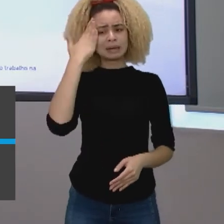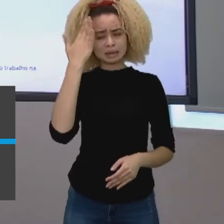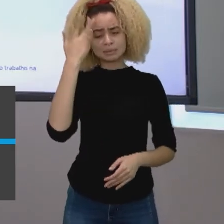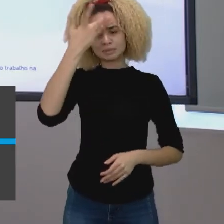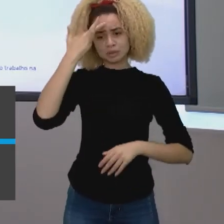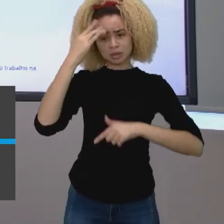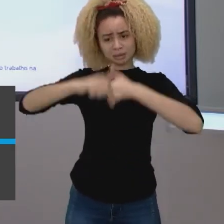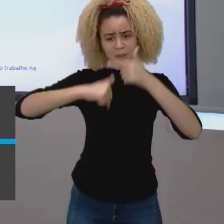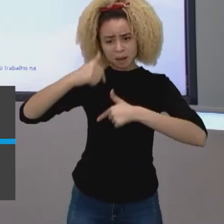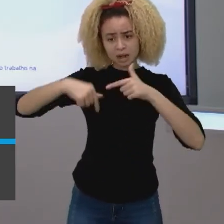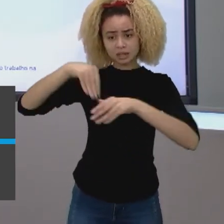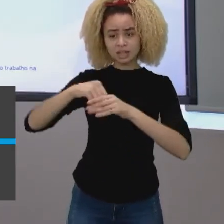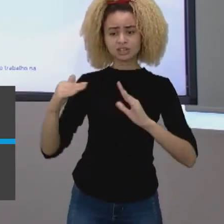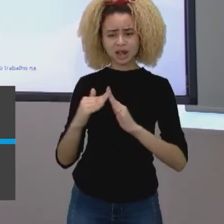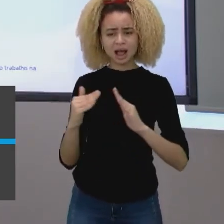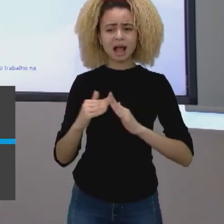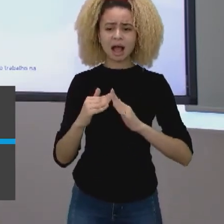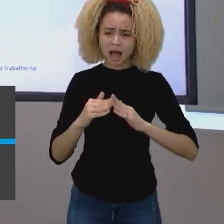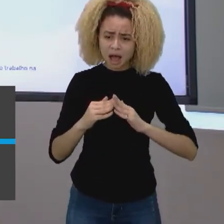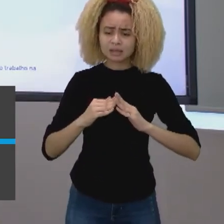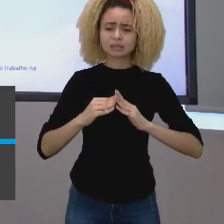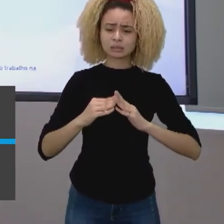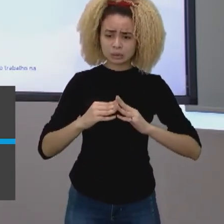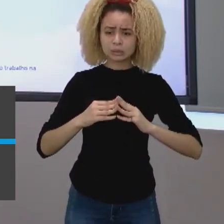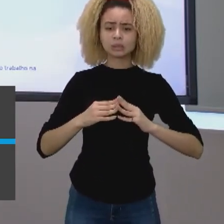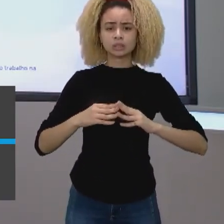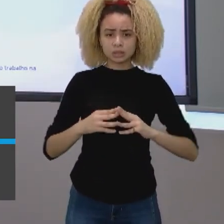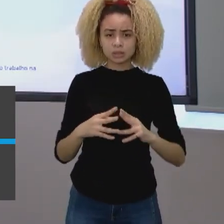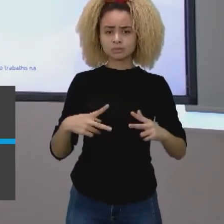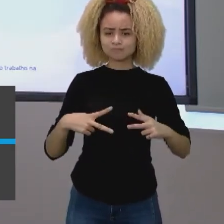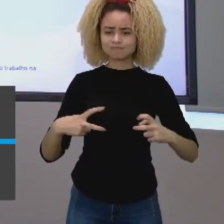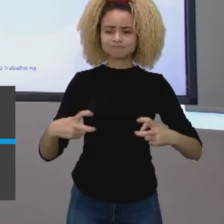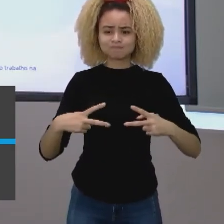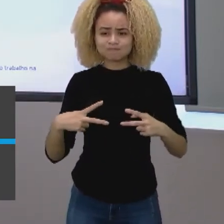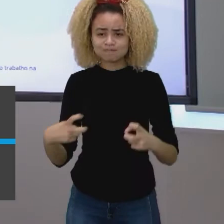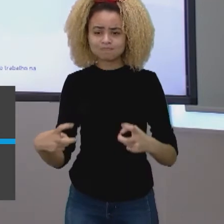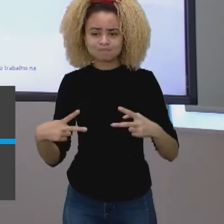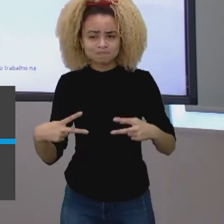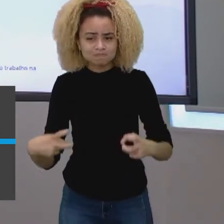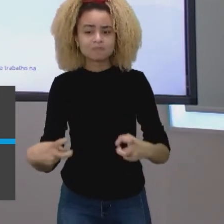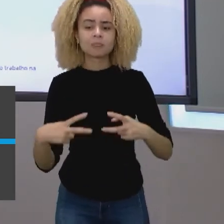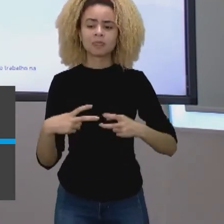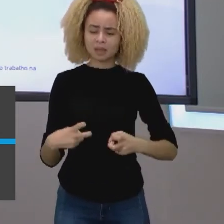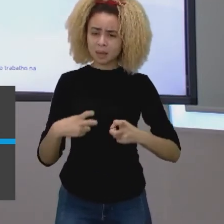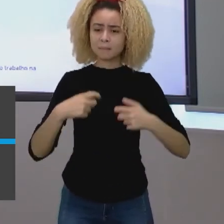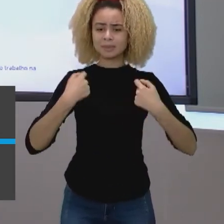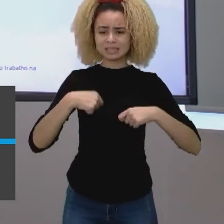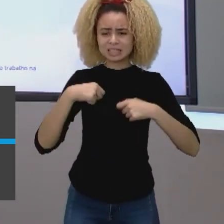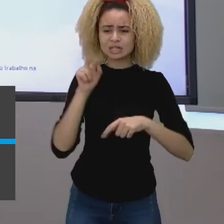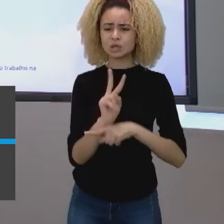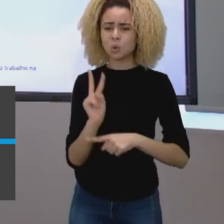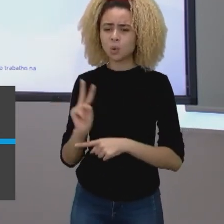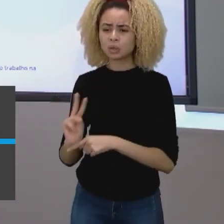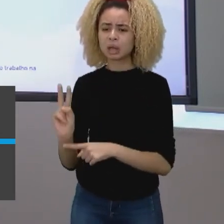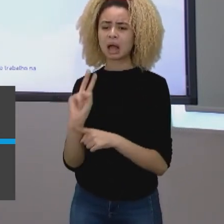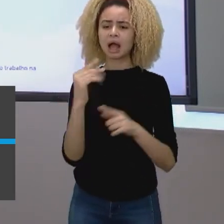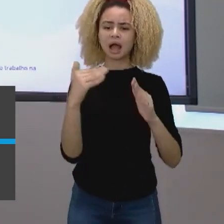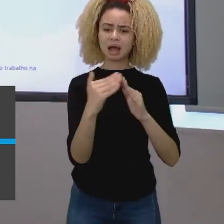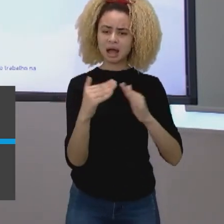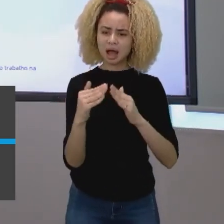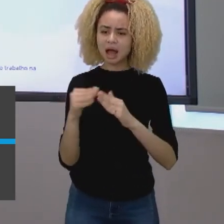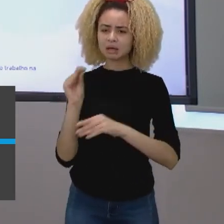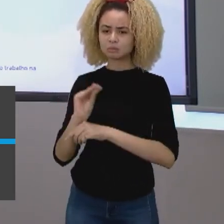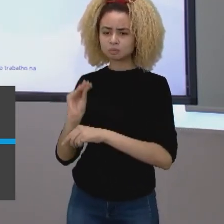trabalhadores domésticos eles são explorados, né? Eles criam um certo valor, né? Que é cuidar, enfim, das casas e tudo